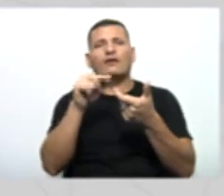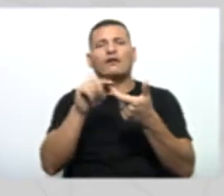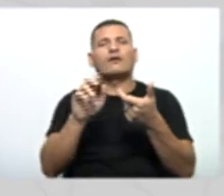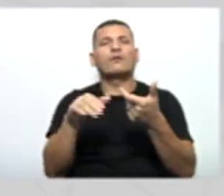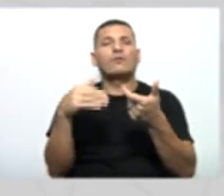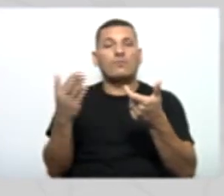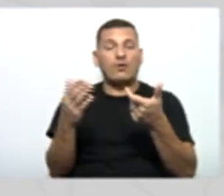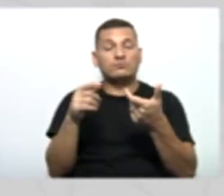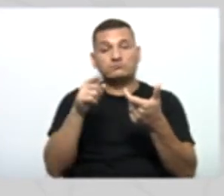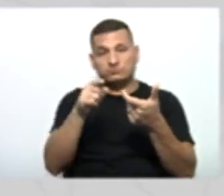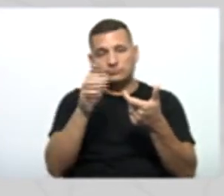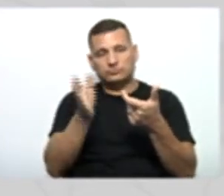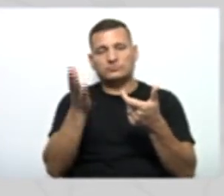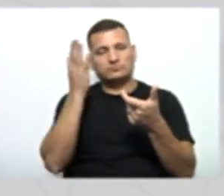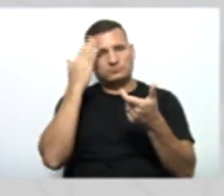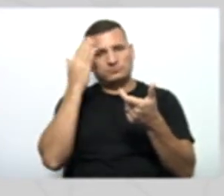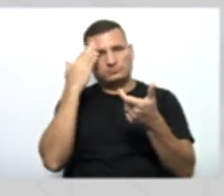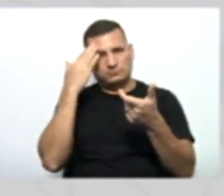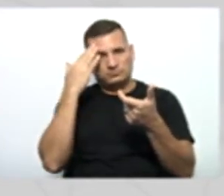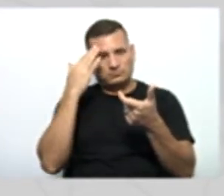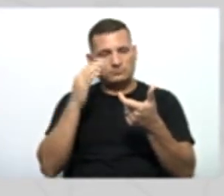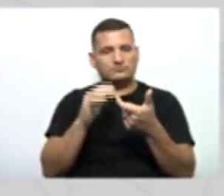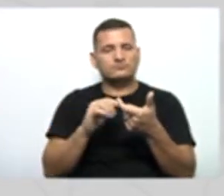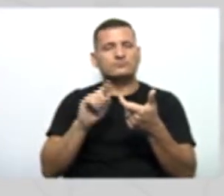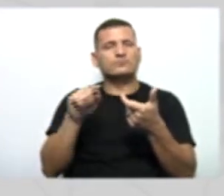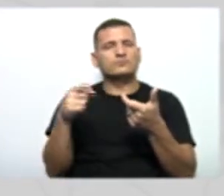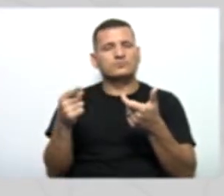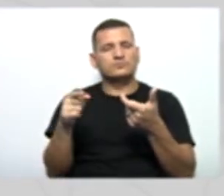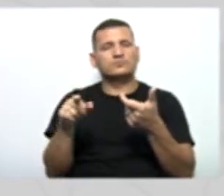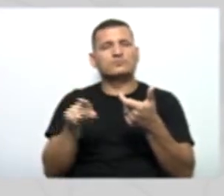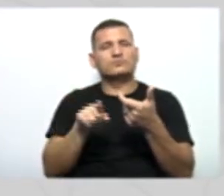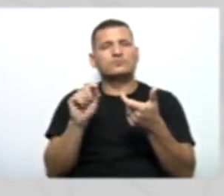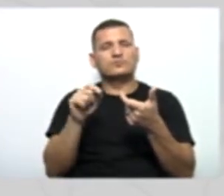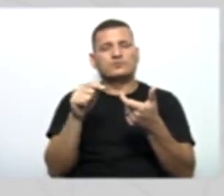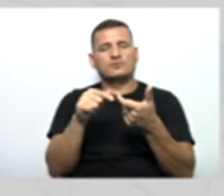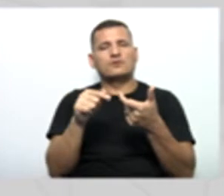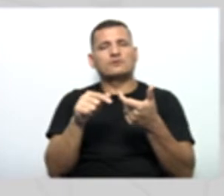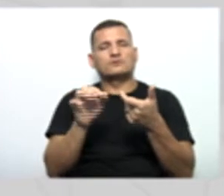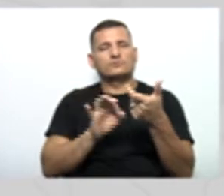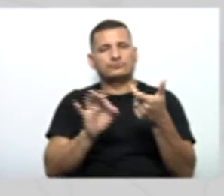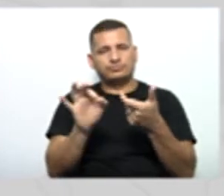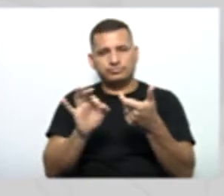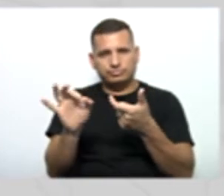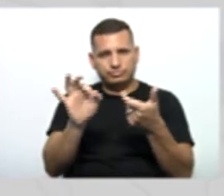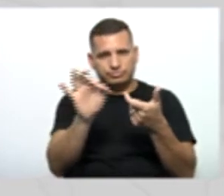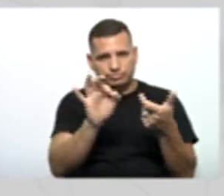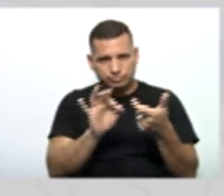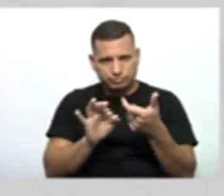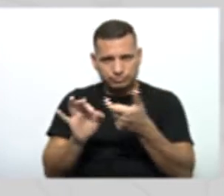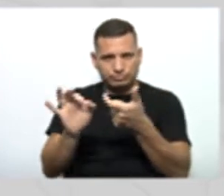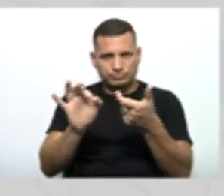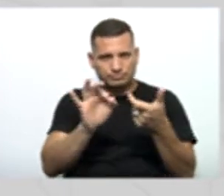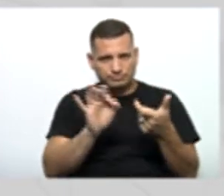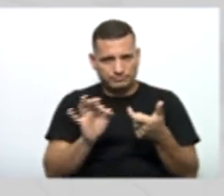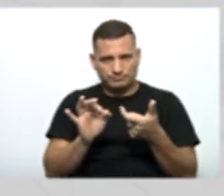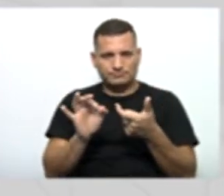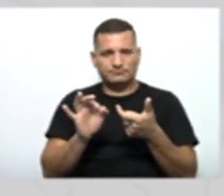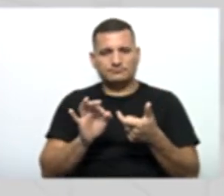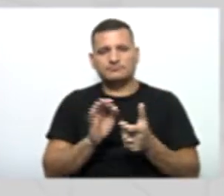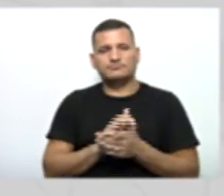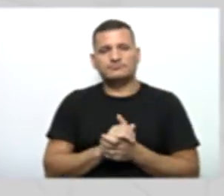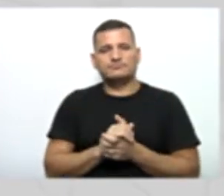que vocês já até sabem, nós vamos fazer o quê? Nós vamos modelar elas, certo? Continuando aqui, ó,